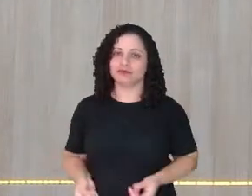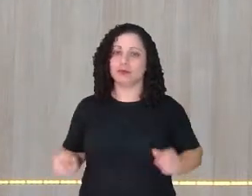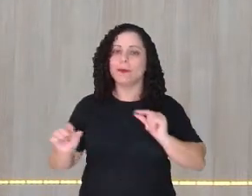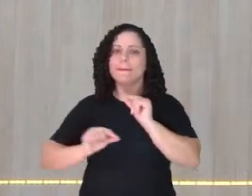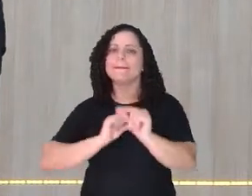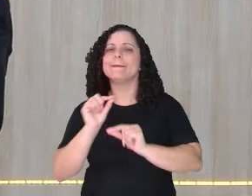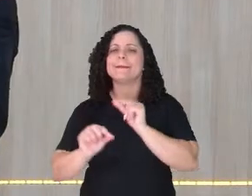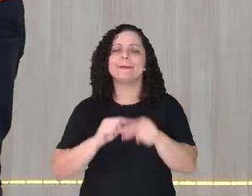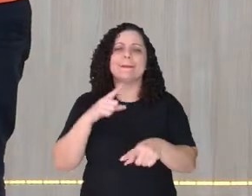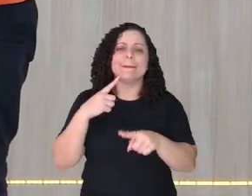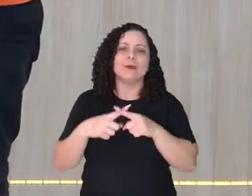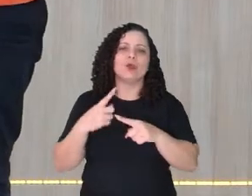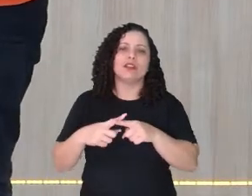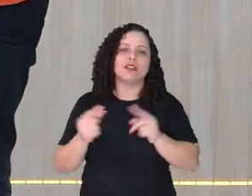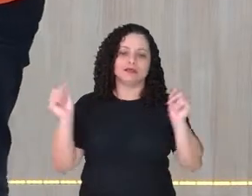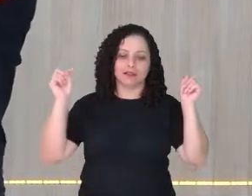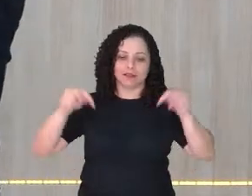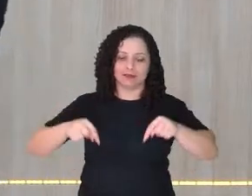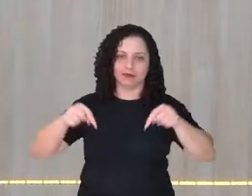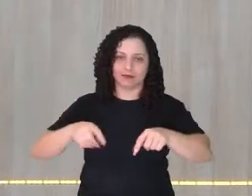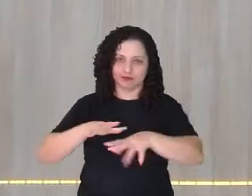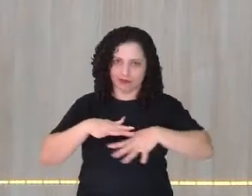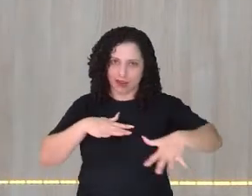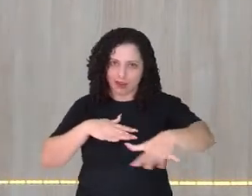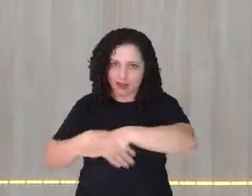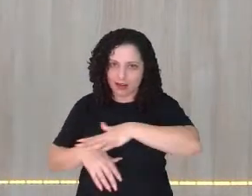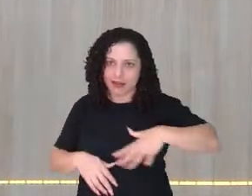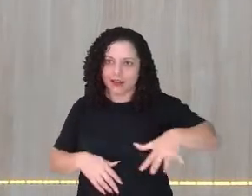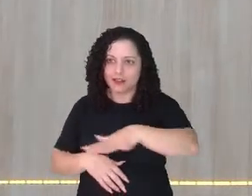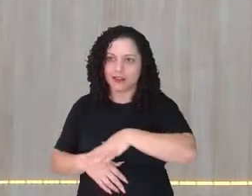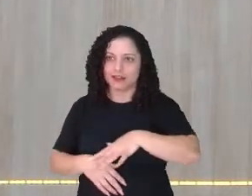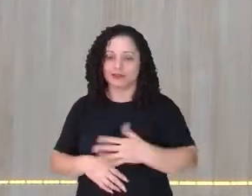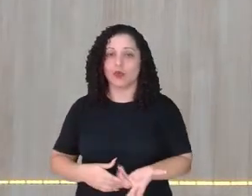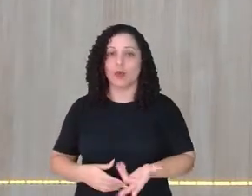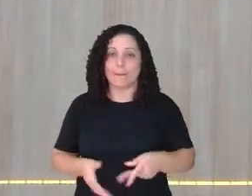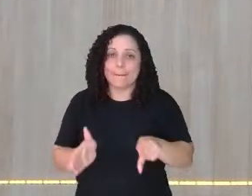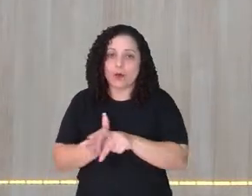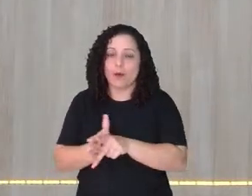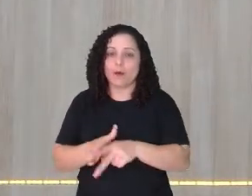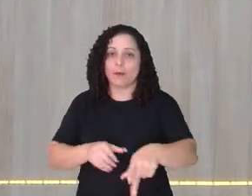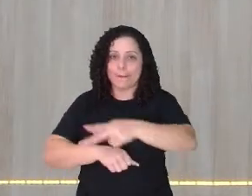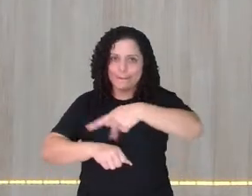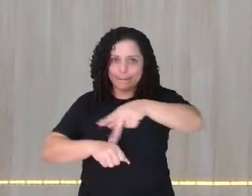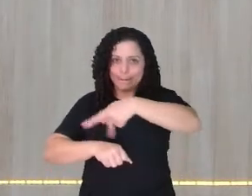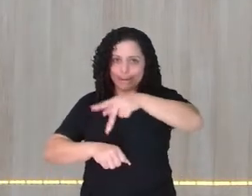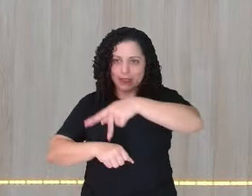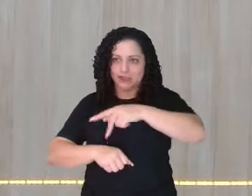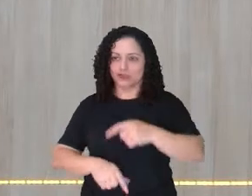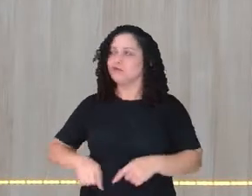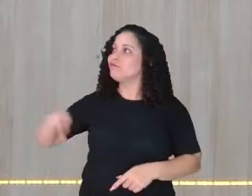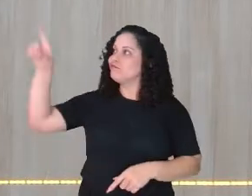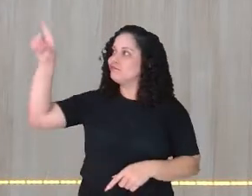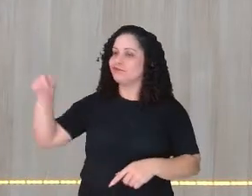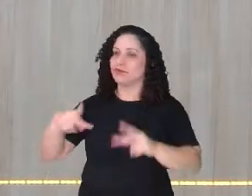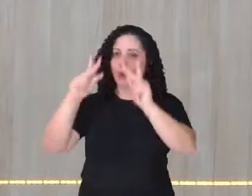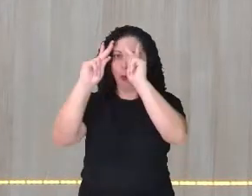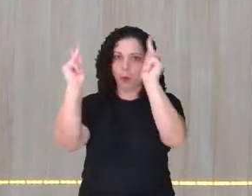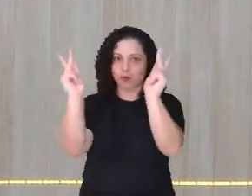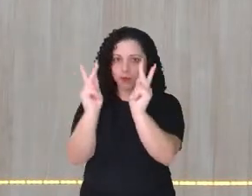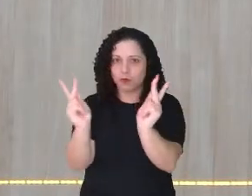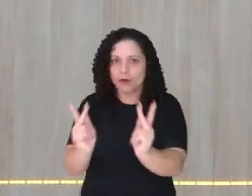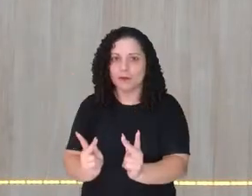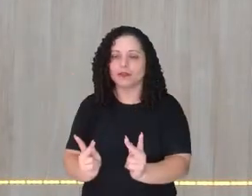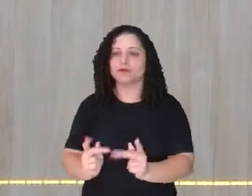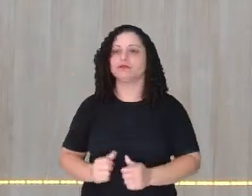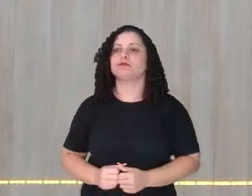Por quê? Porque a ocupação, né, da Austrália, ela ocorre, né, eu tenho um mapa aqui melhor. A ocupação